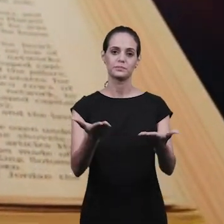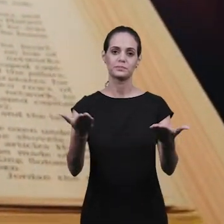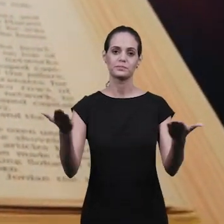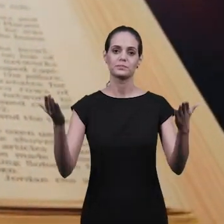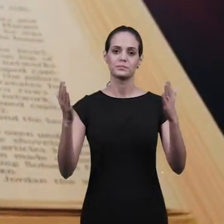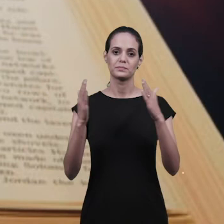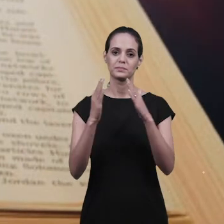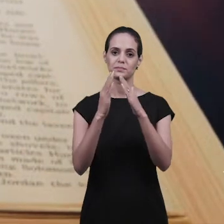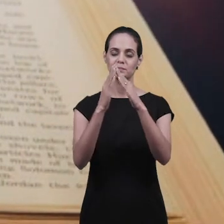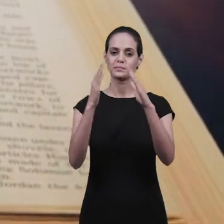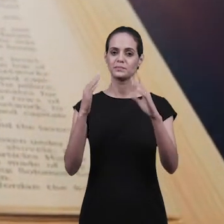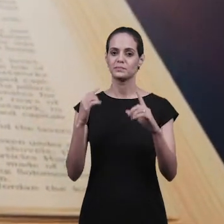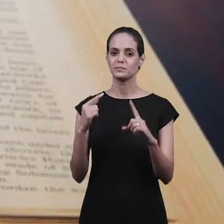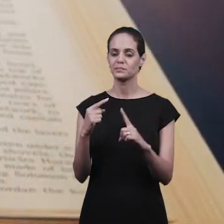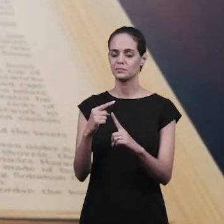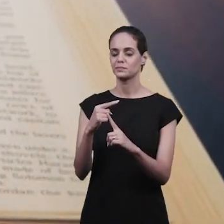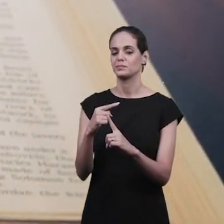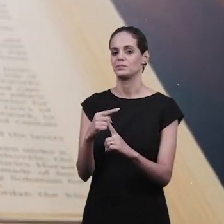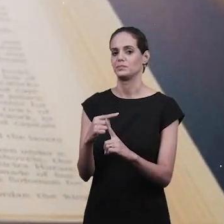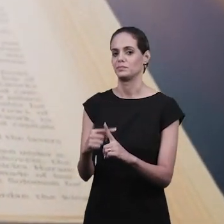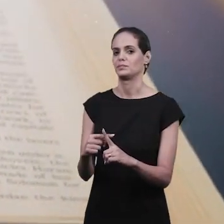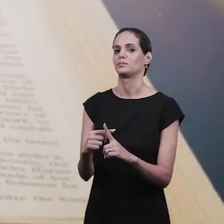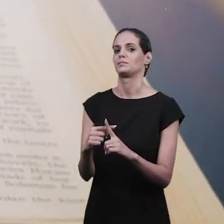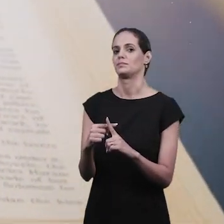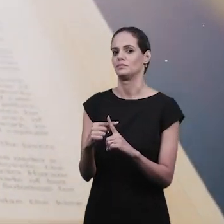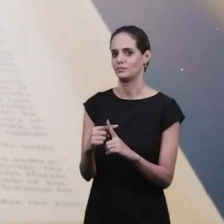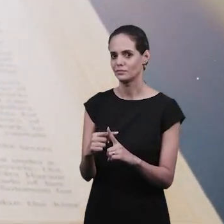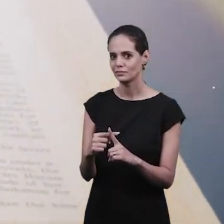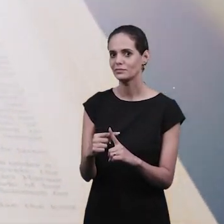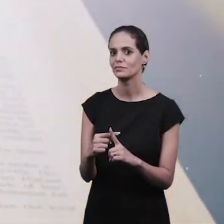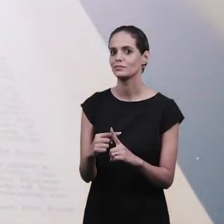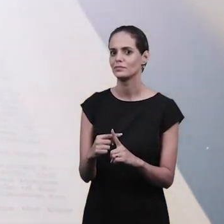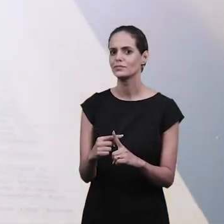fala à sua igreja.